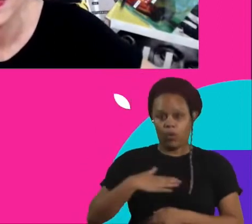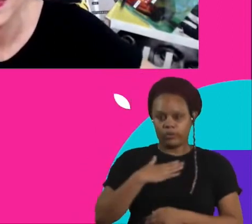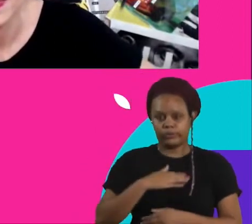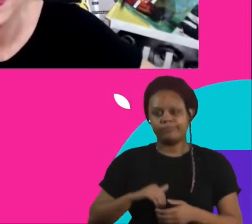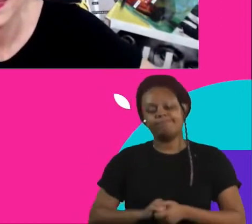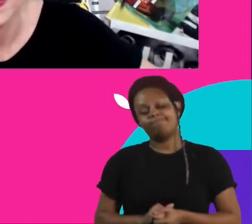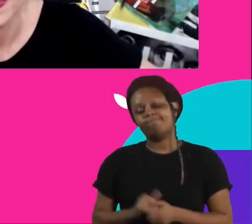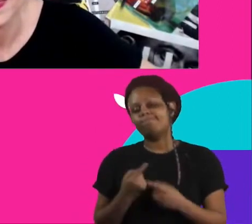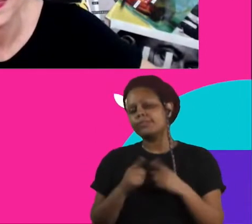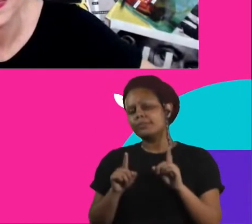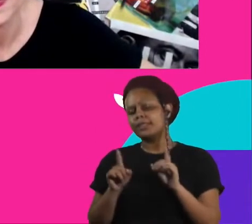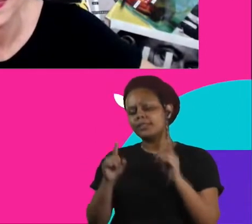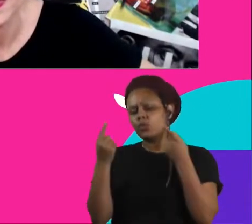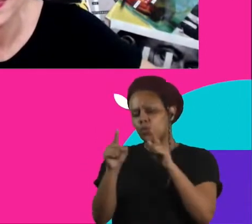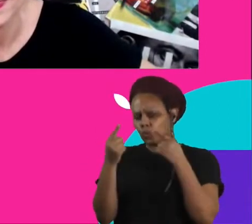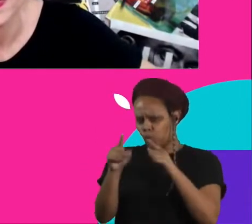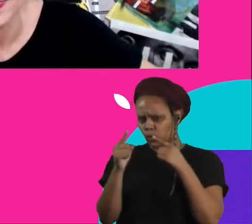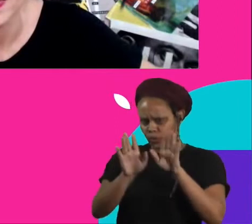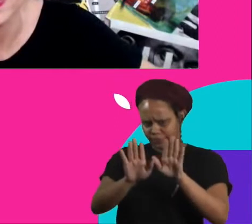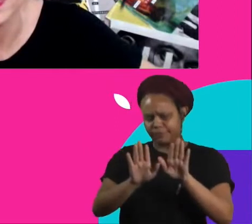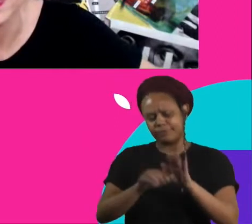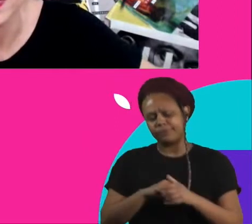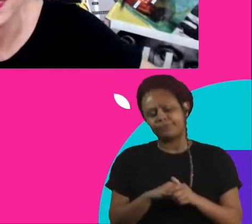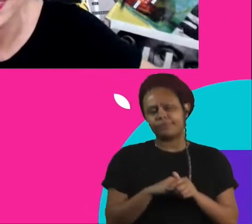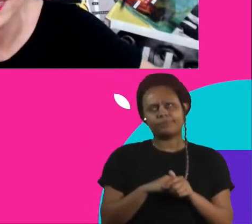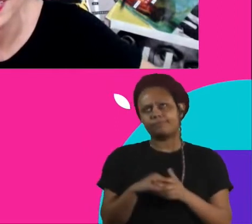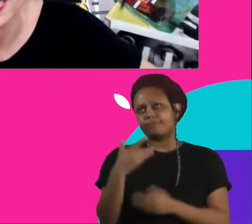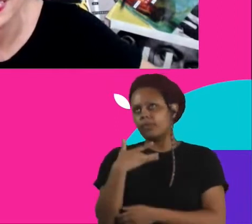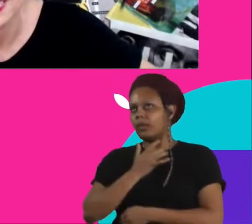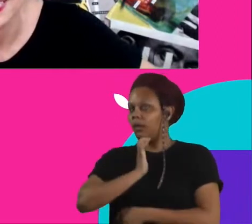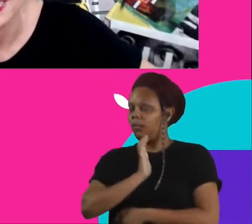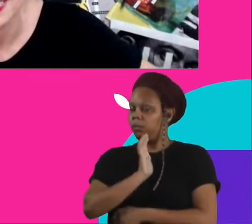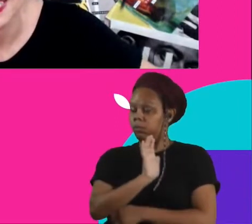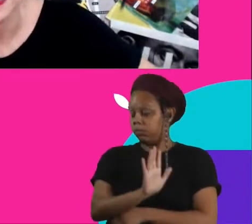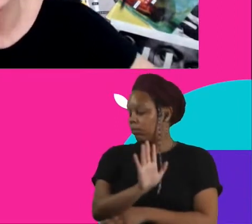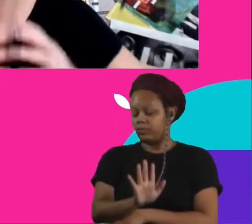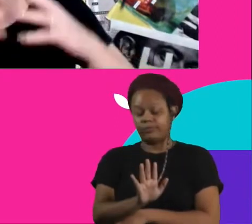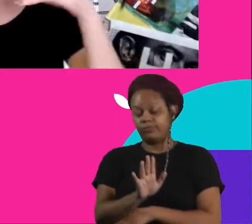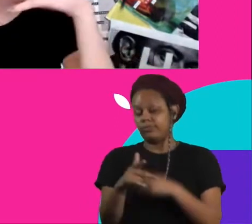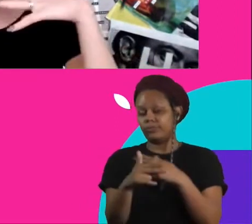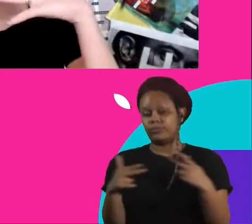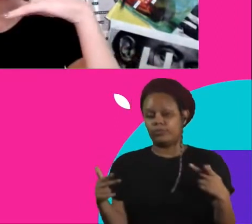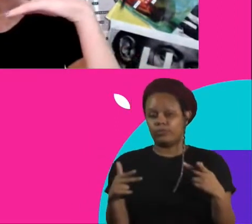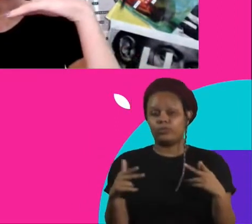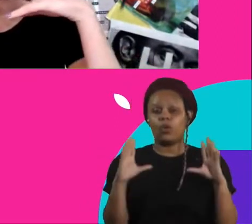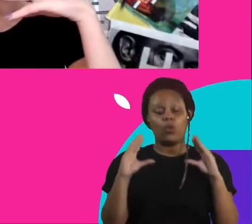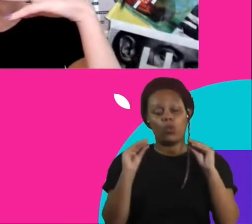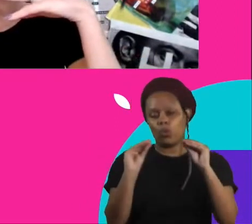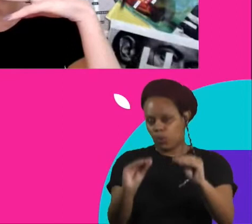Mas eu tenho uma provocação. Eu não gosto dessa coisa de que todo mundo tem